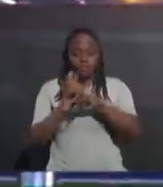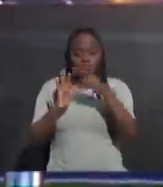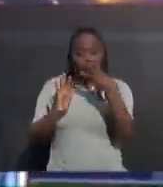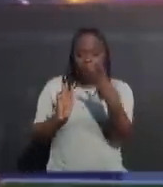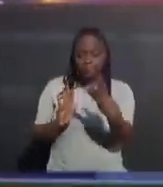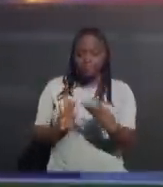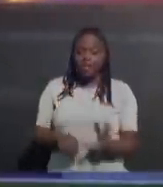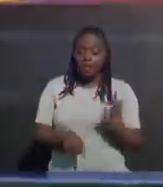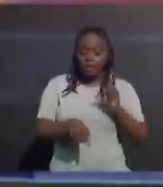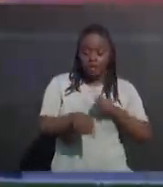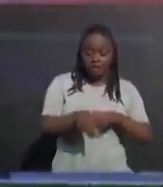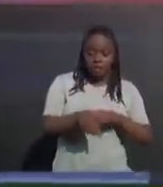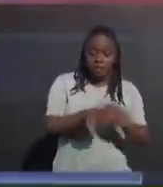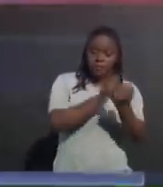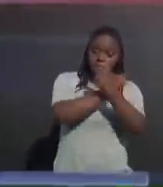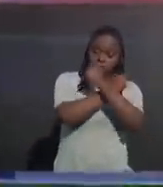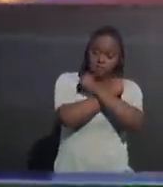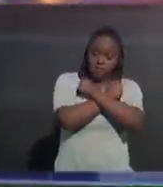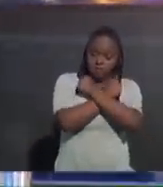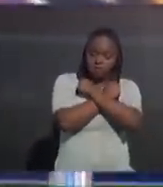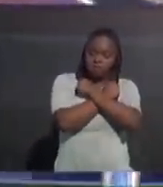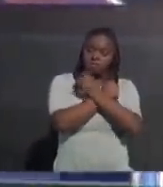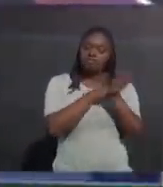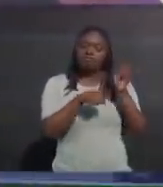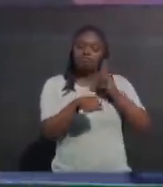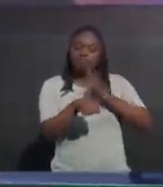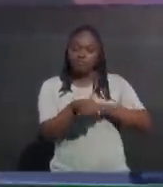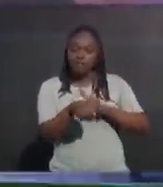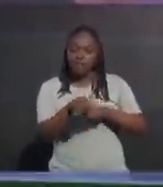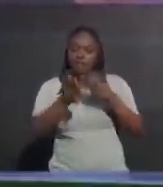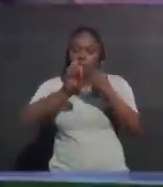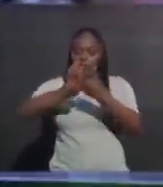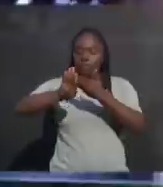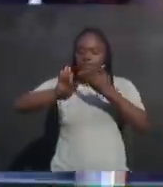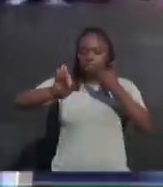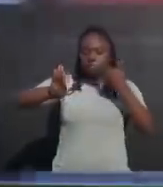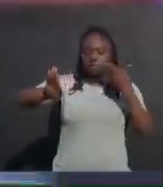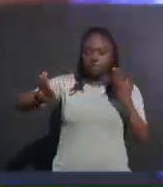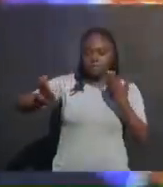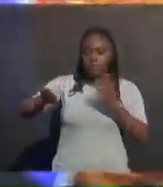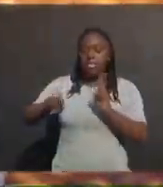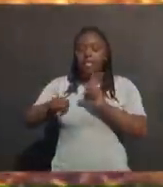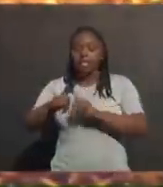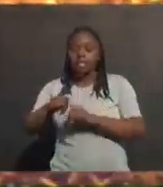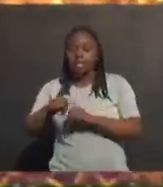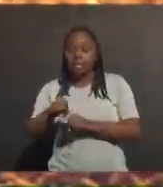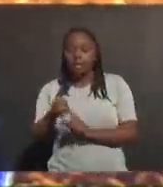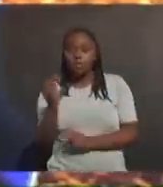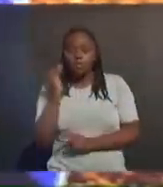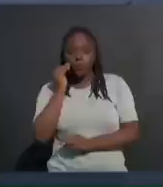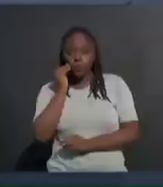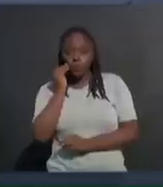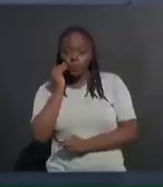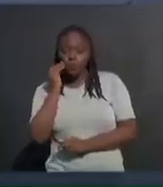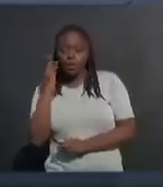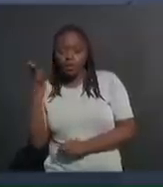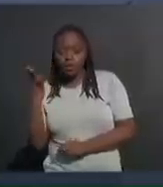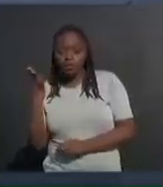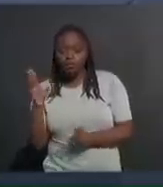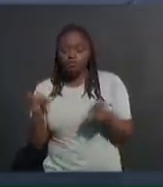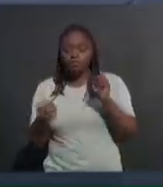de abraçar e tempo de se afastar. Tem tempo de beijar e